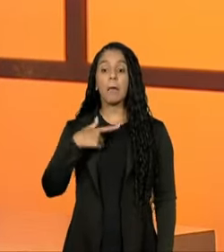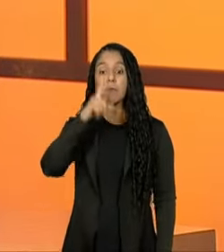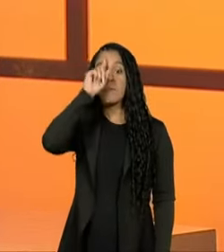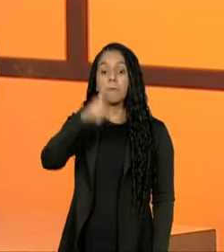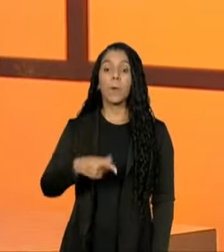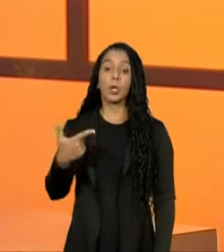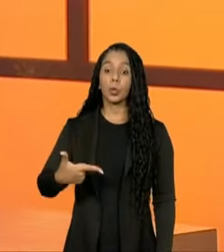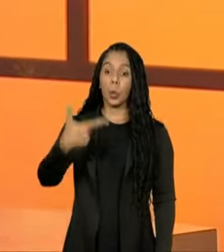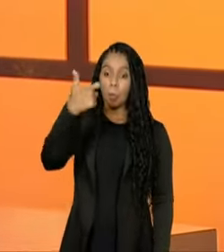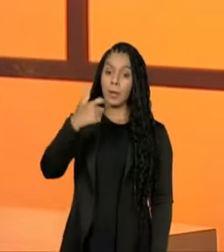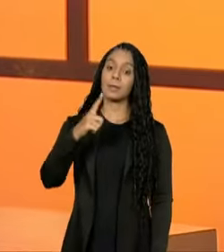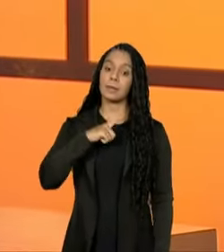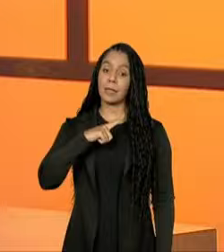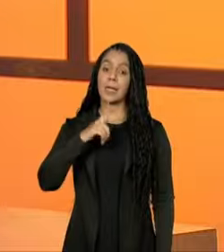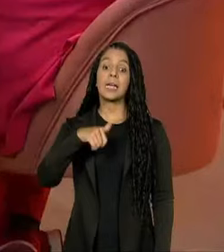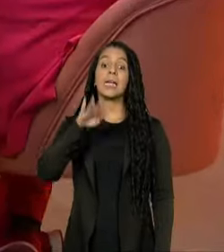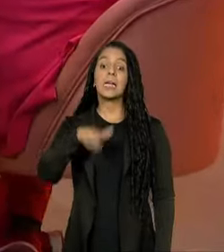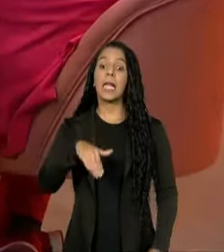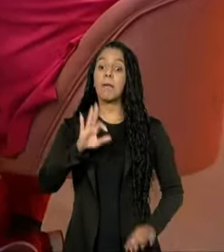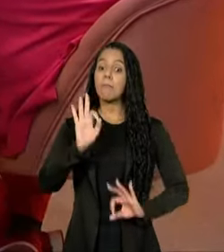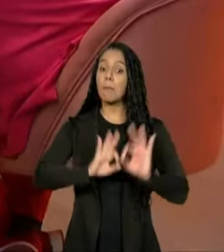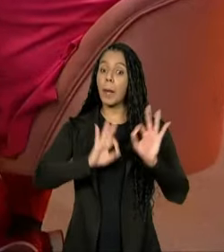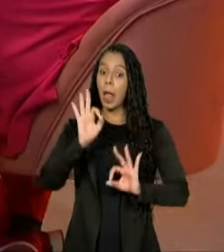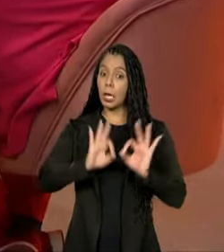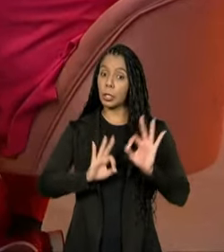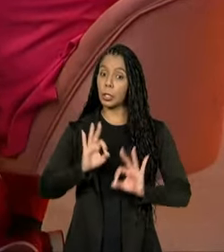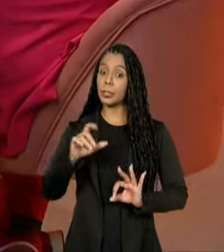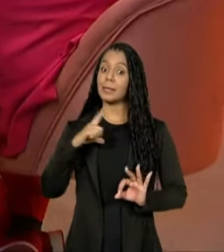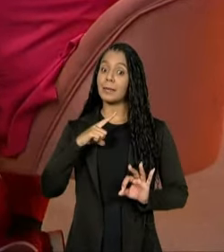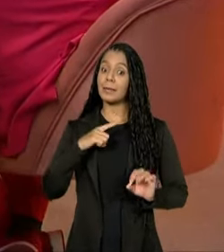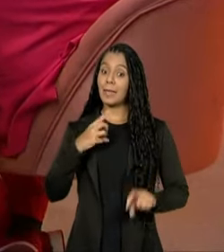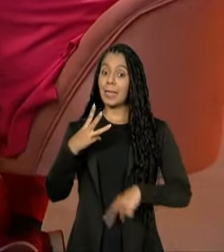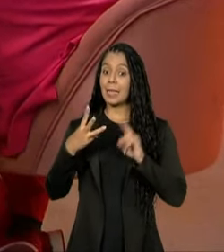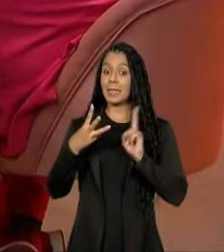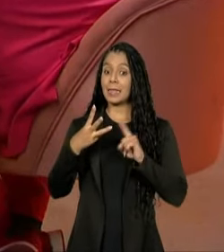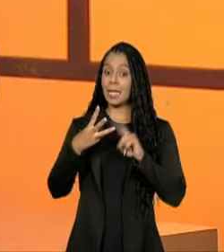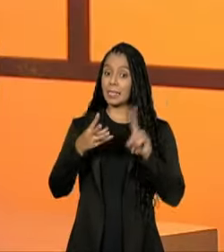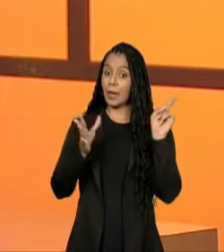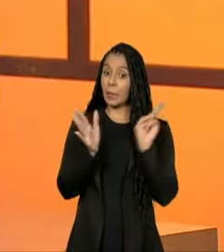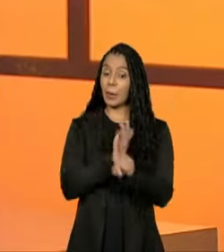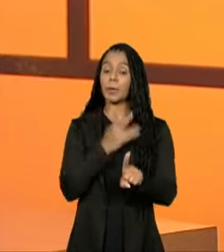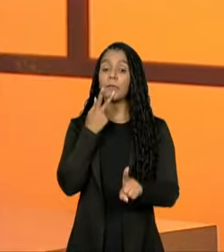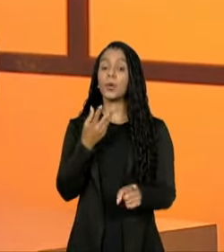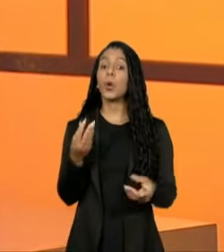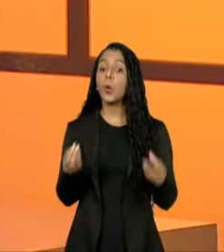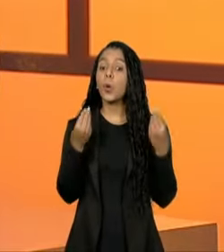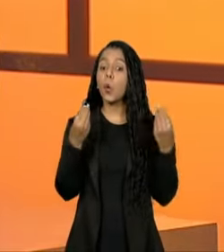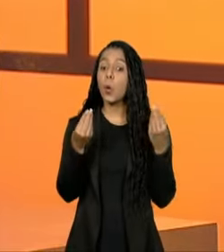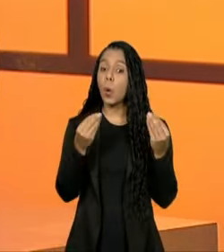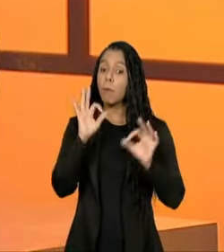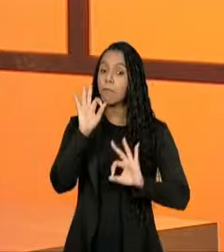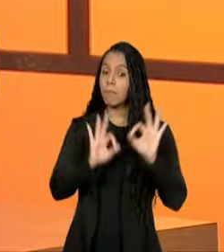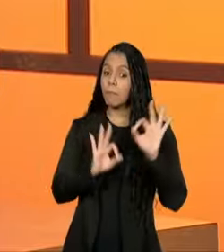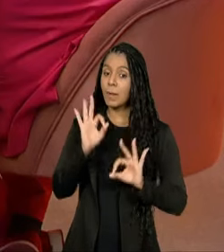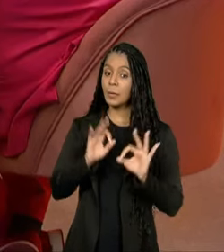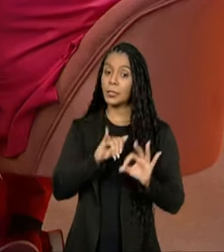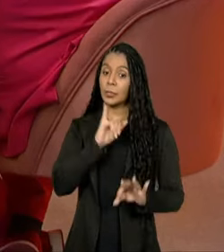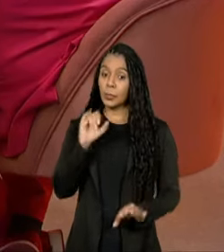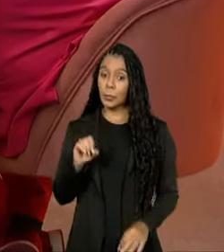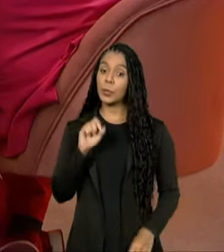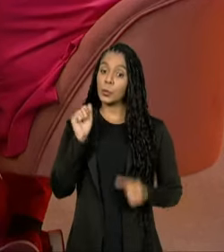Quem matou? E quem planejou, que agora a gente descobriu que tem a terceira pergunta que você falou, como foi planejado isso com o